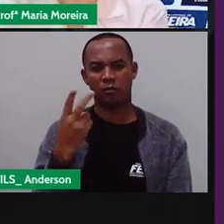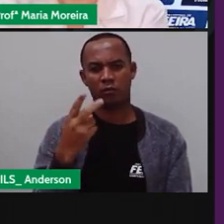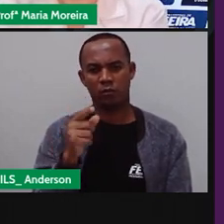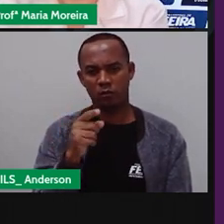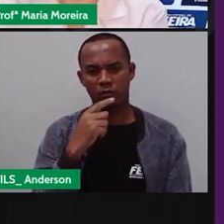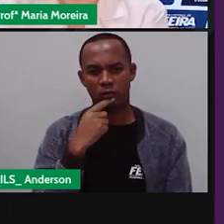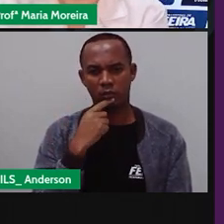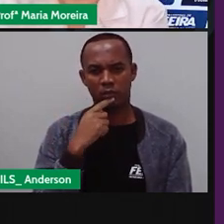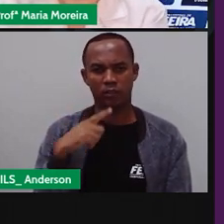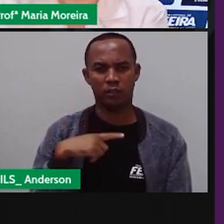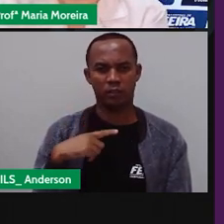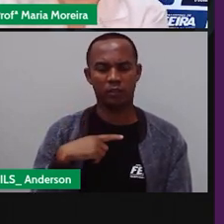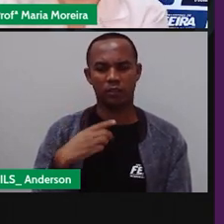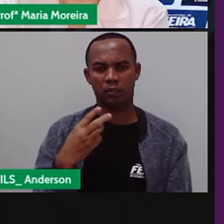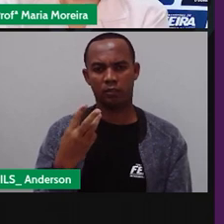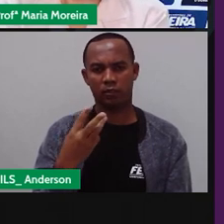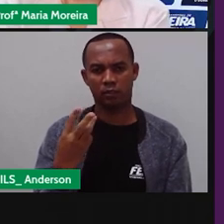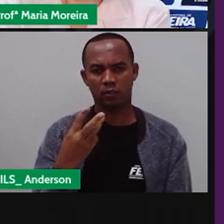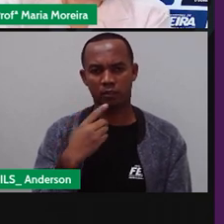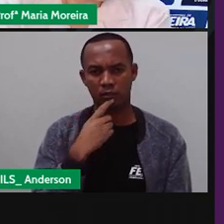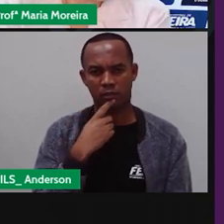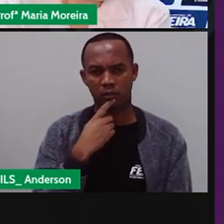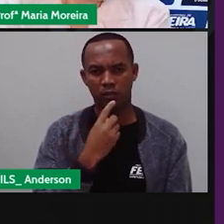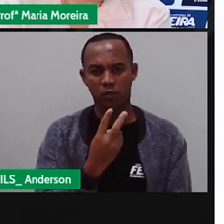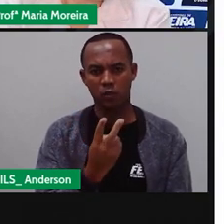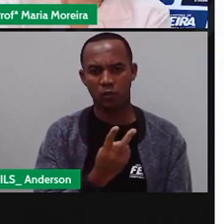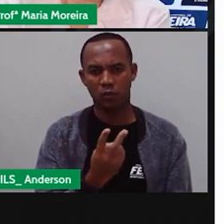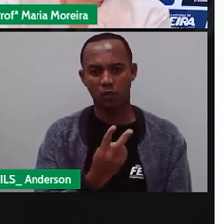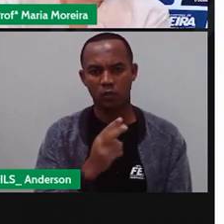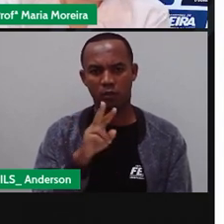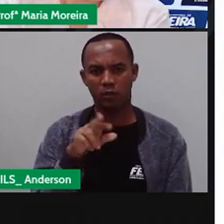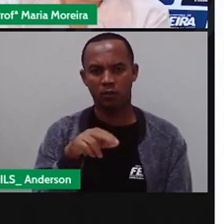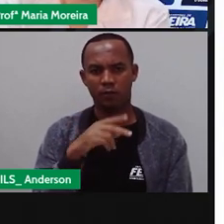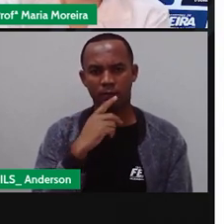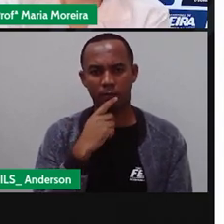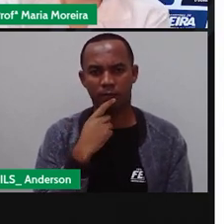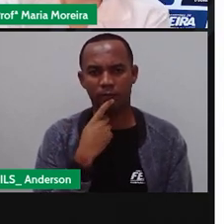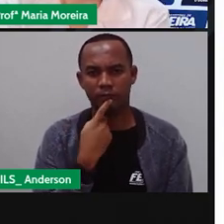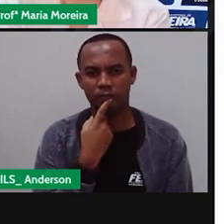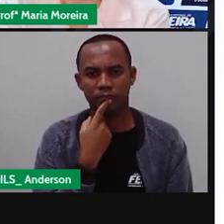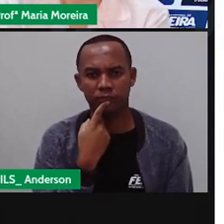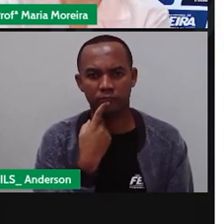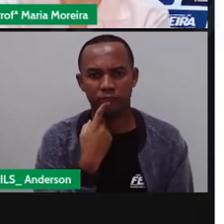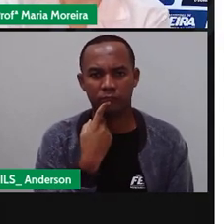aqui, três. E esse aqui, dois, né?